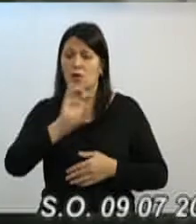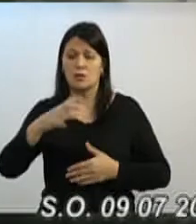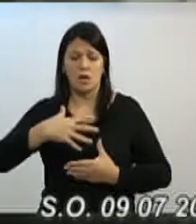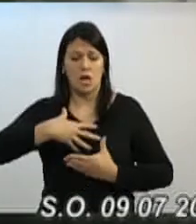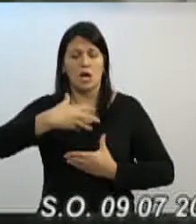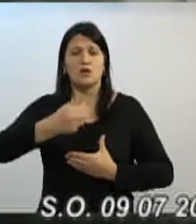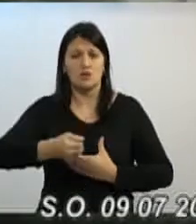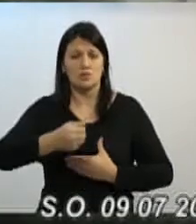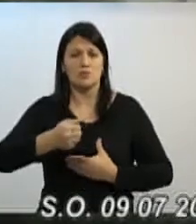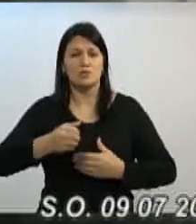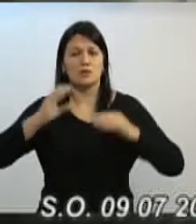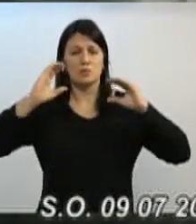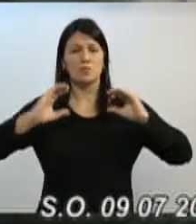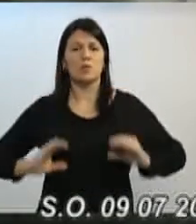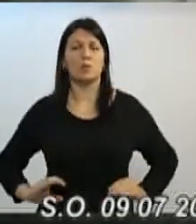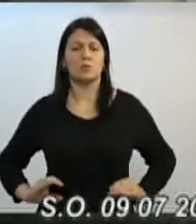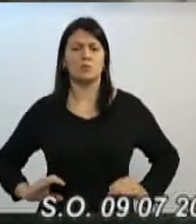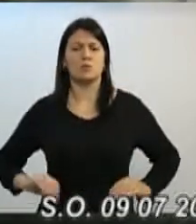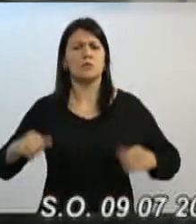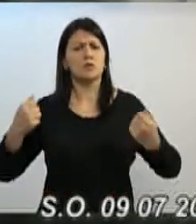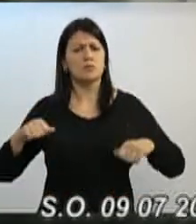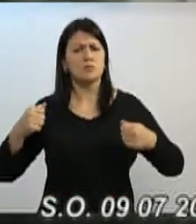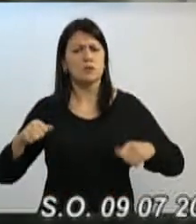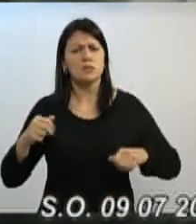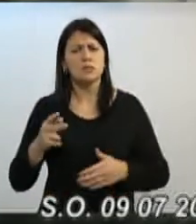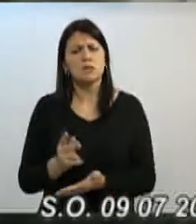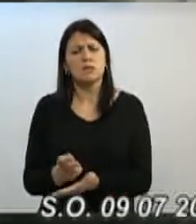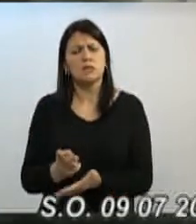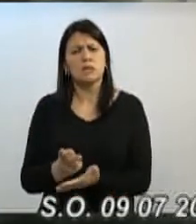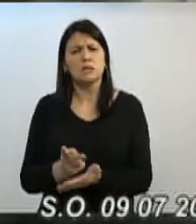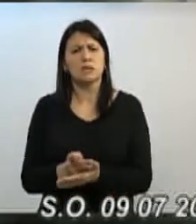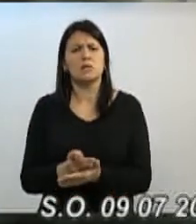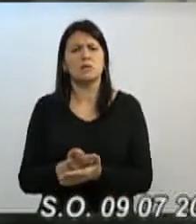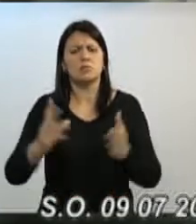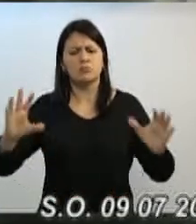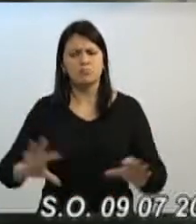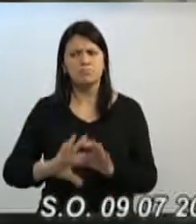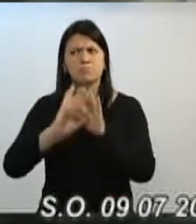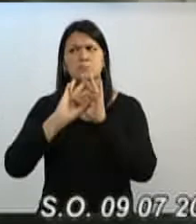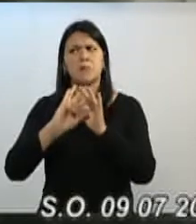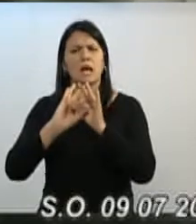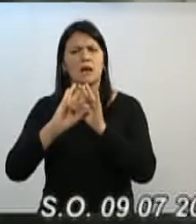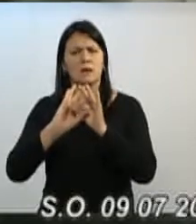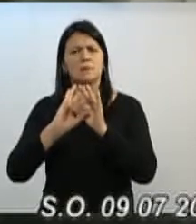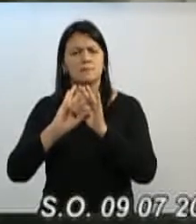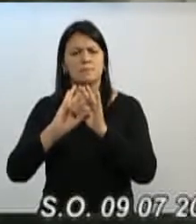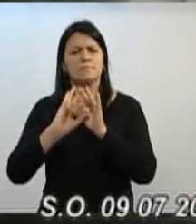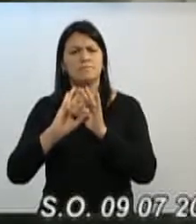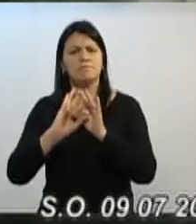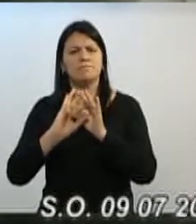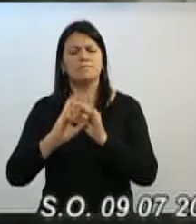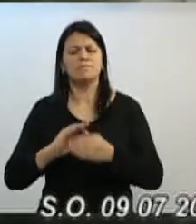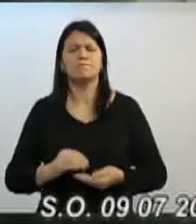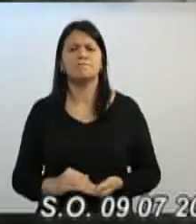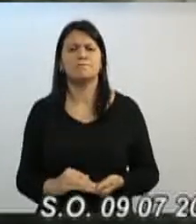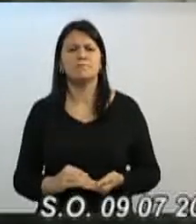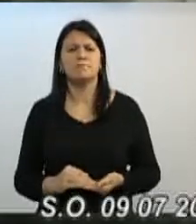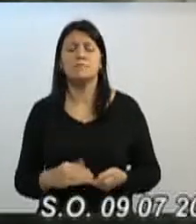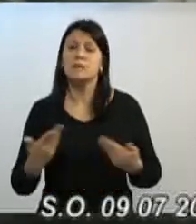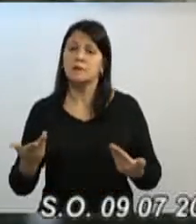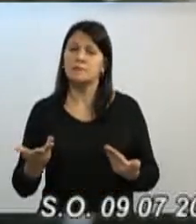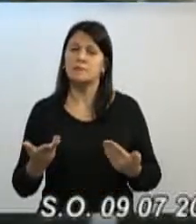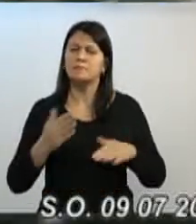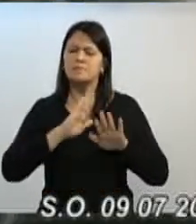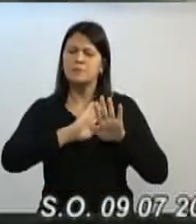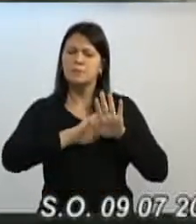das nossas posições. E a gente precisa procurar uma frente de conexão em relação a essa questão. Por trás de